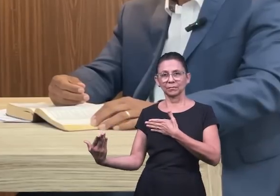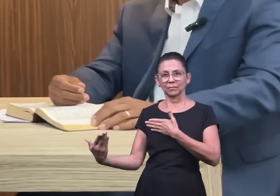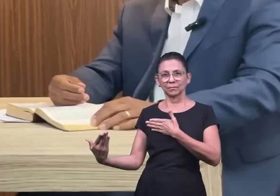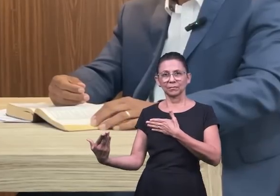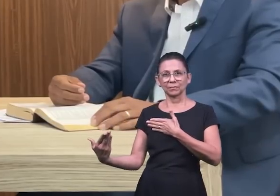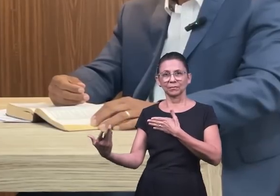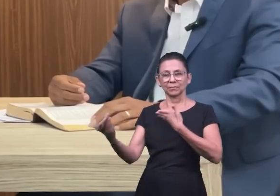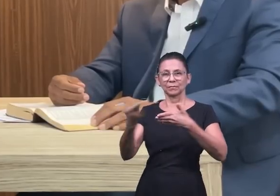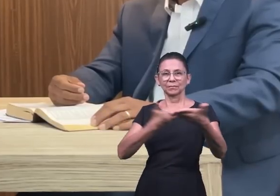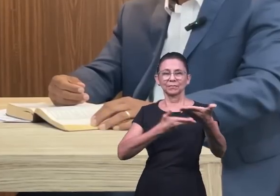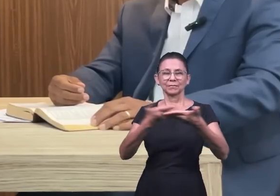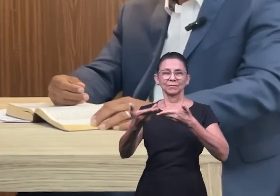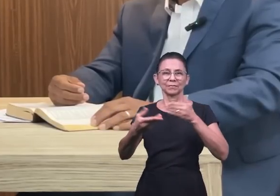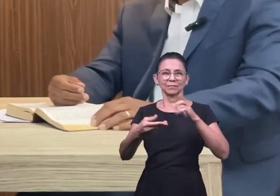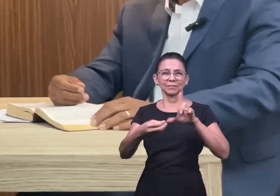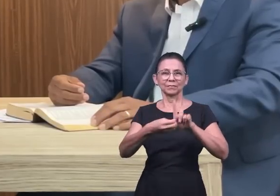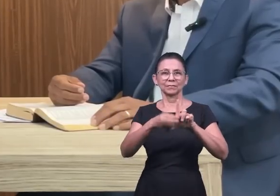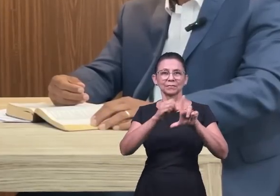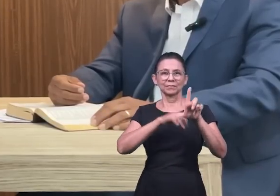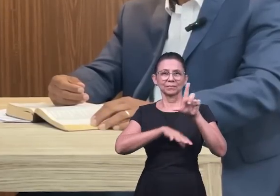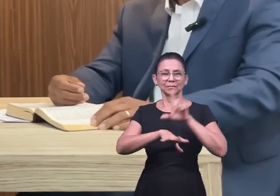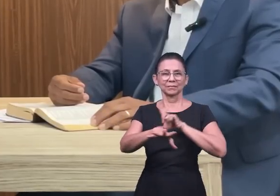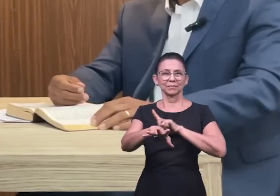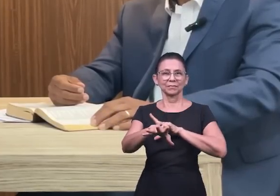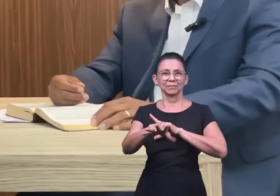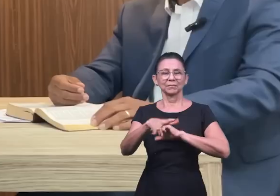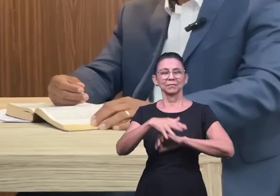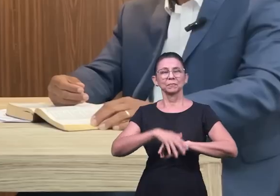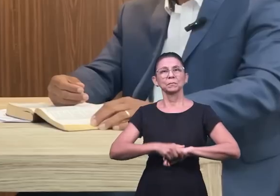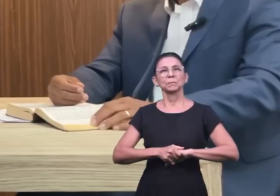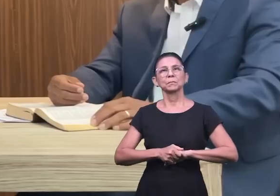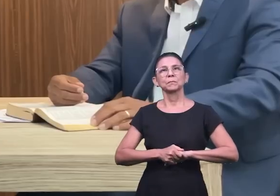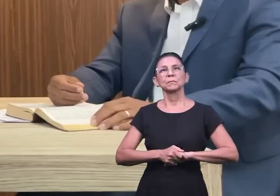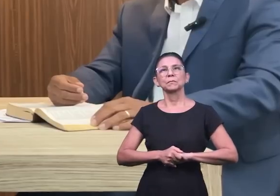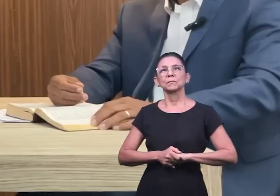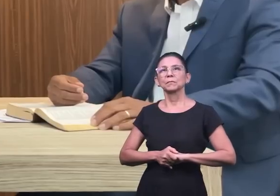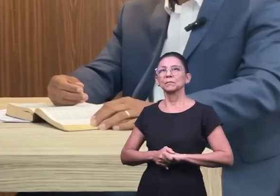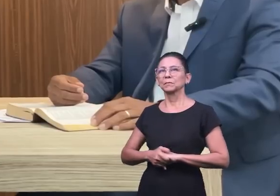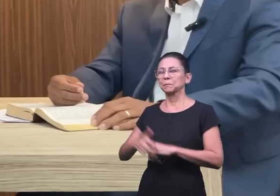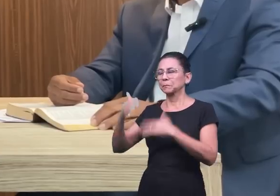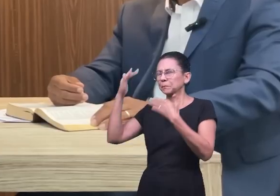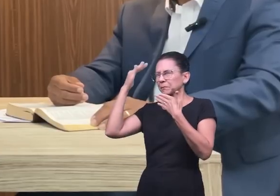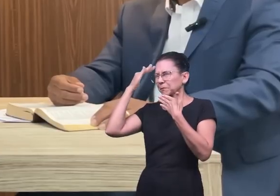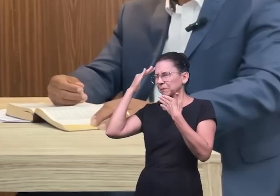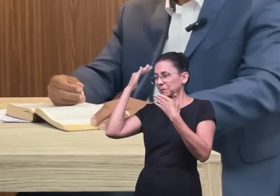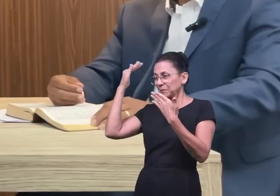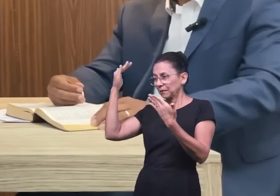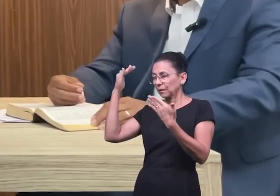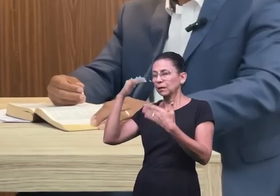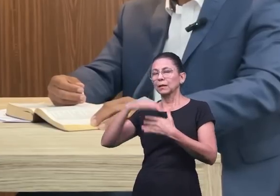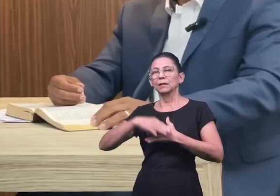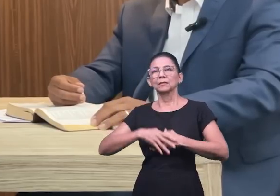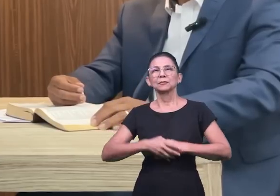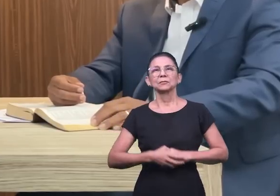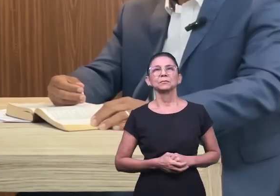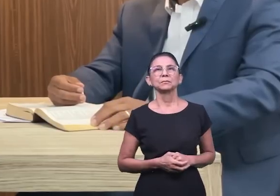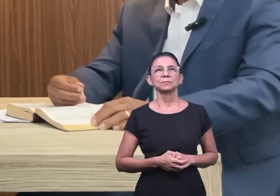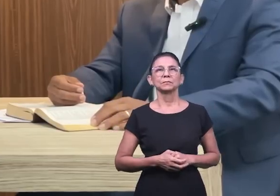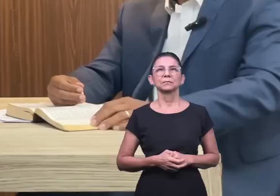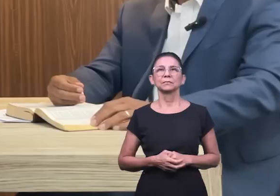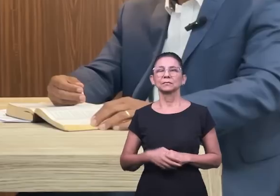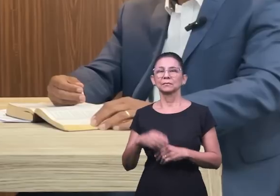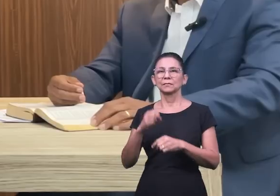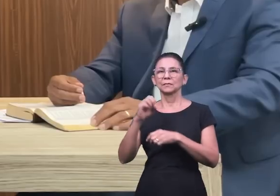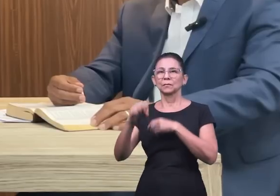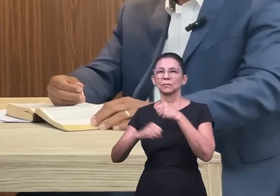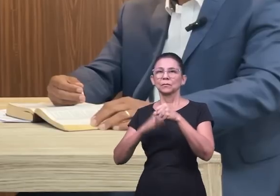YouTube. Hoje, às 19 horas, teremos nosso culto presencial nas nossas igrejas e às 20 horas no YouTube. O link